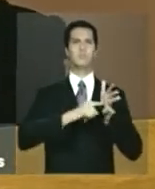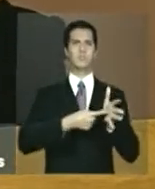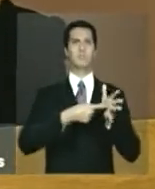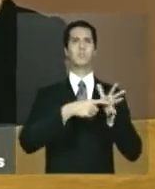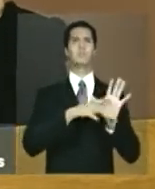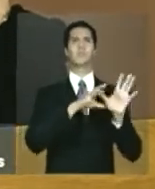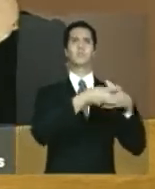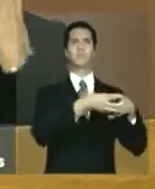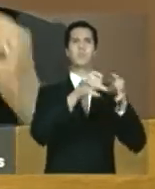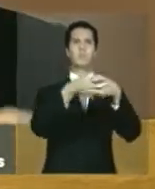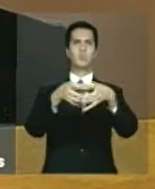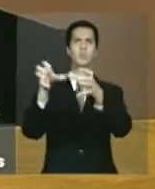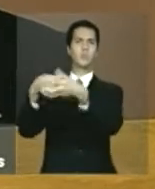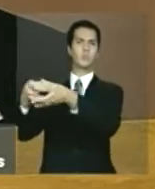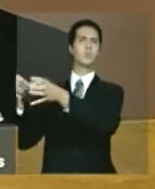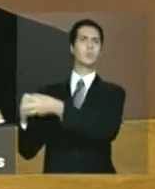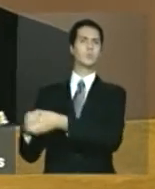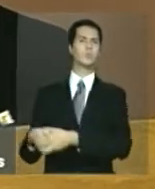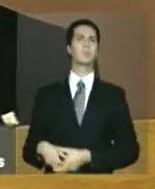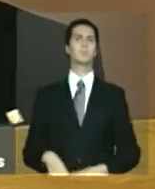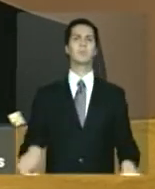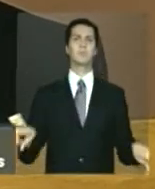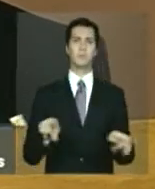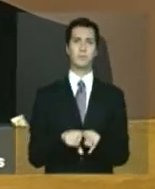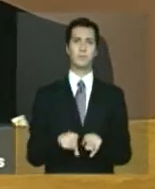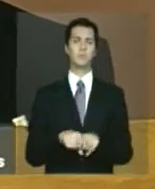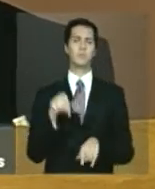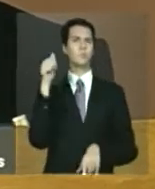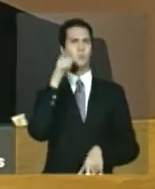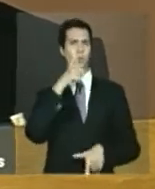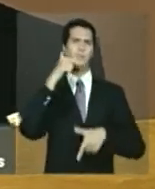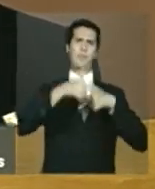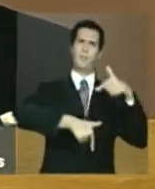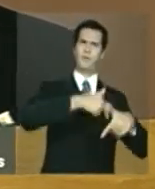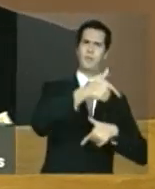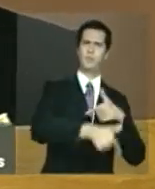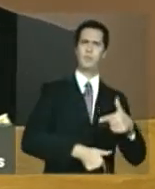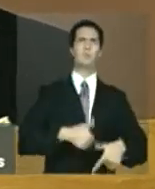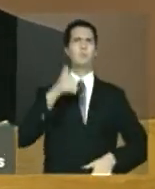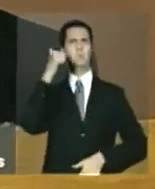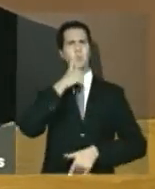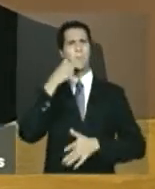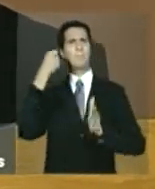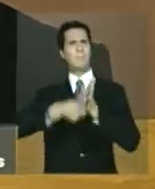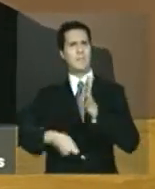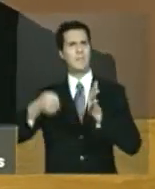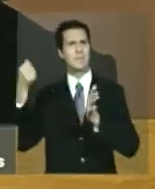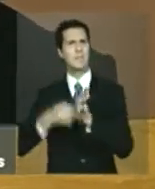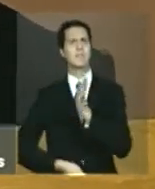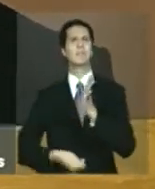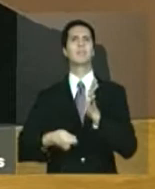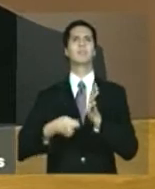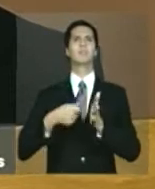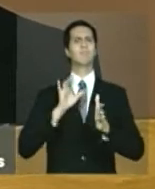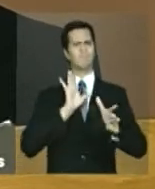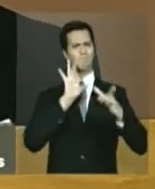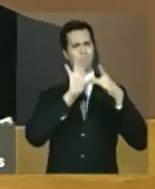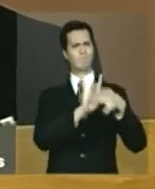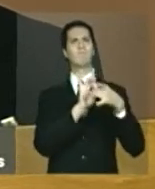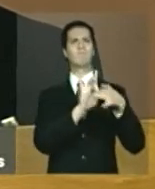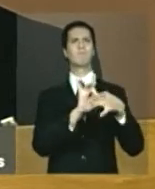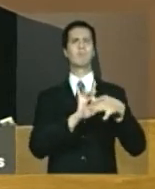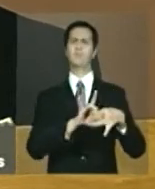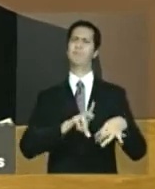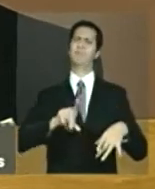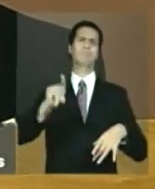as mulheres trabalhadoras militantes das centrais sindicais parceiras minhas de